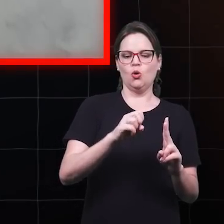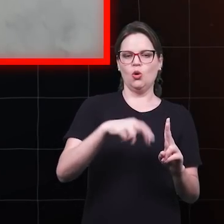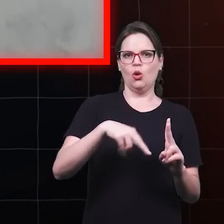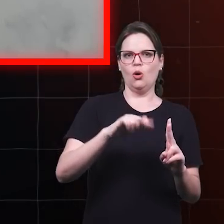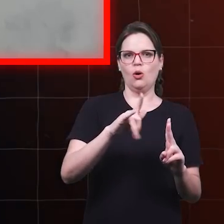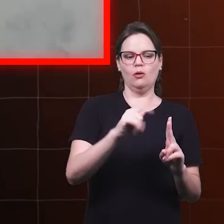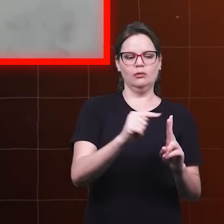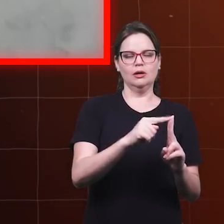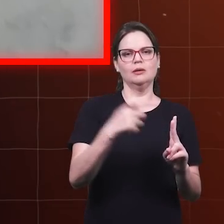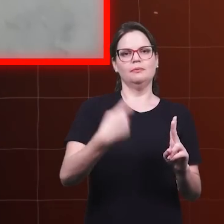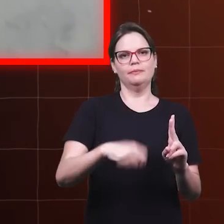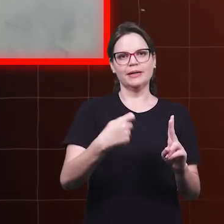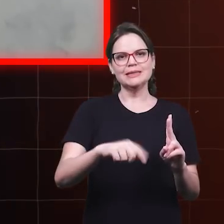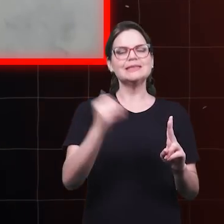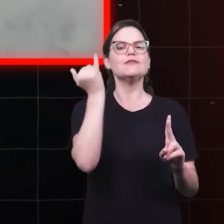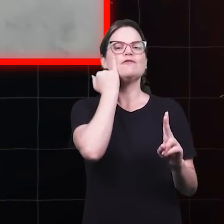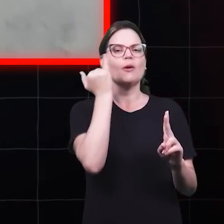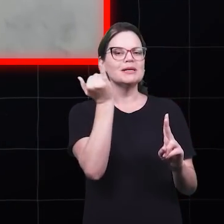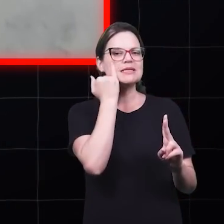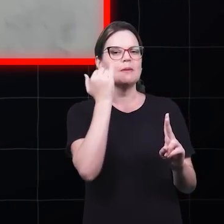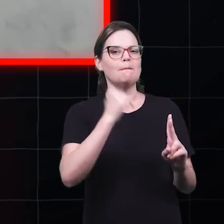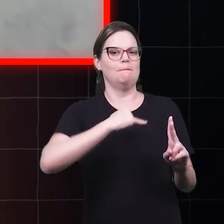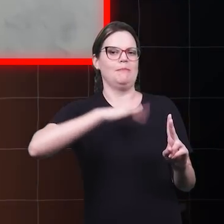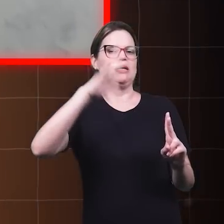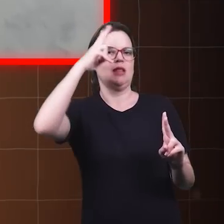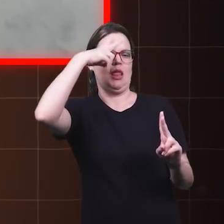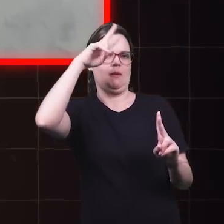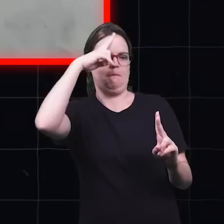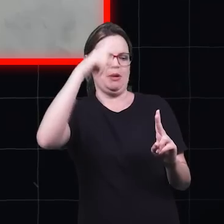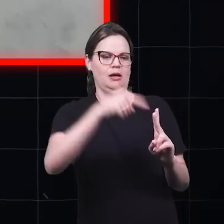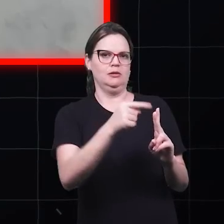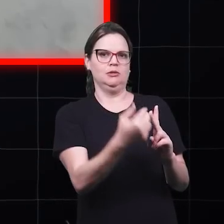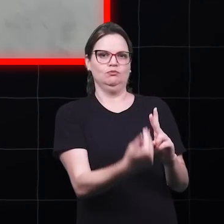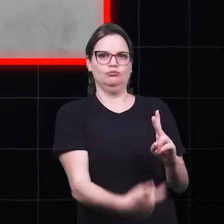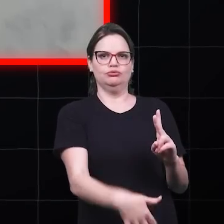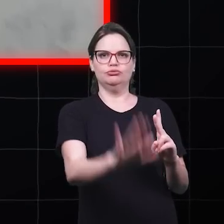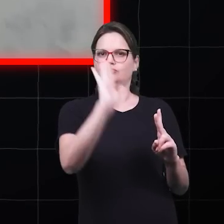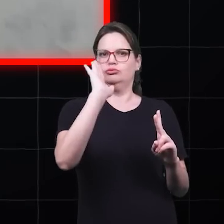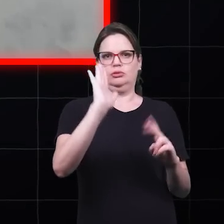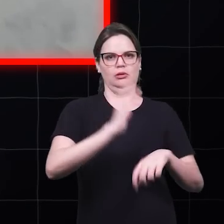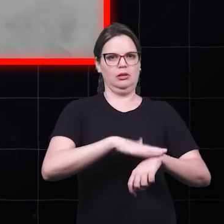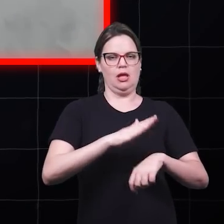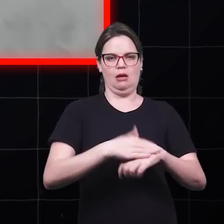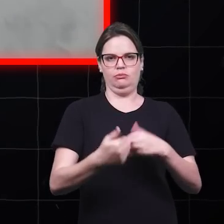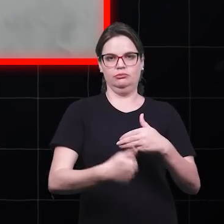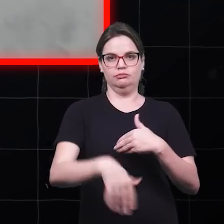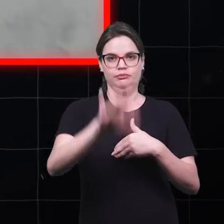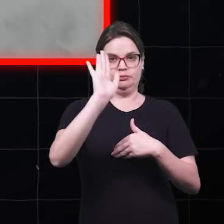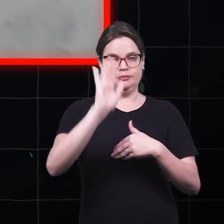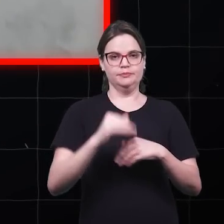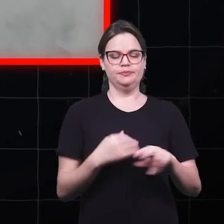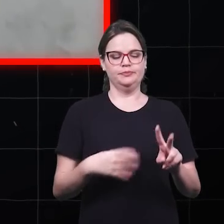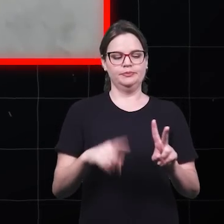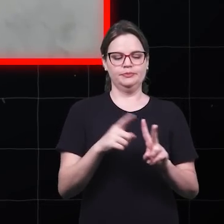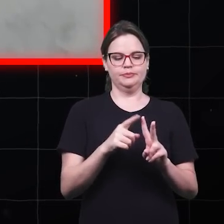precisa acionar mais informações num tempo maior. A memória